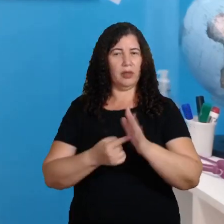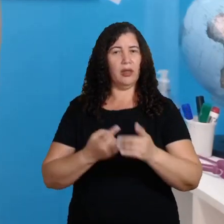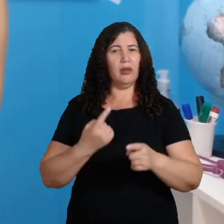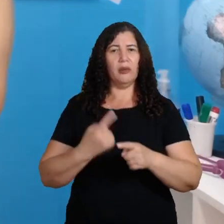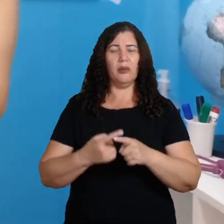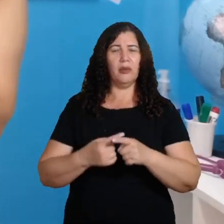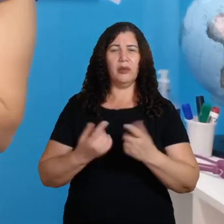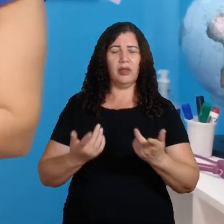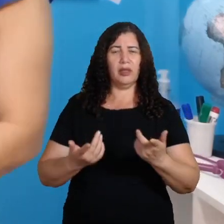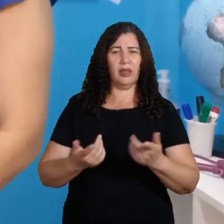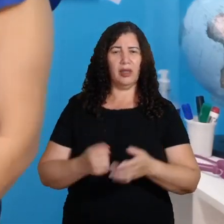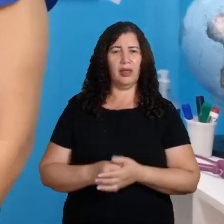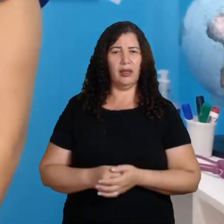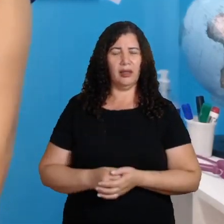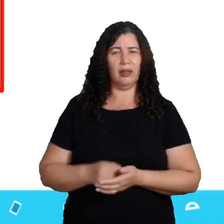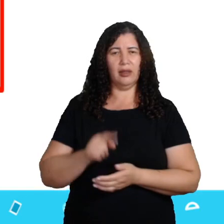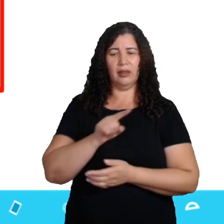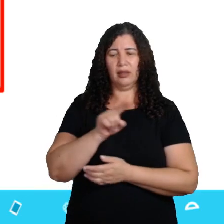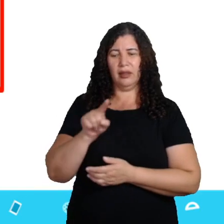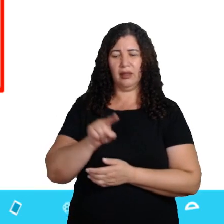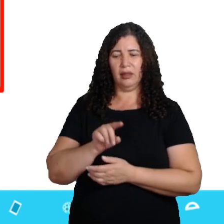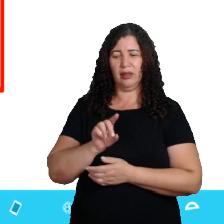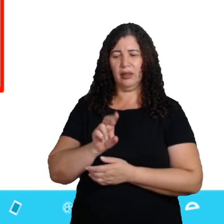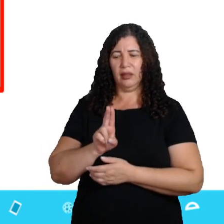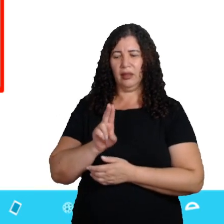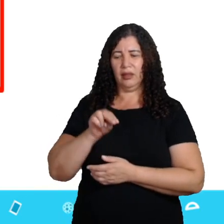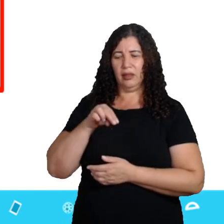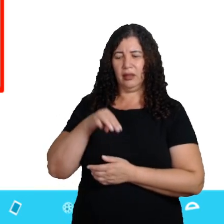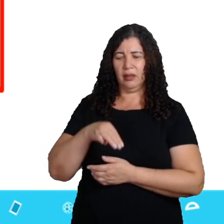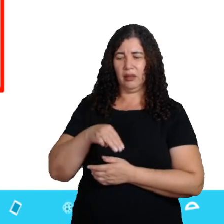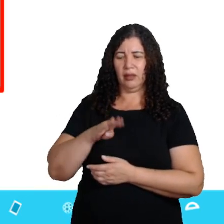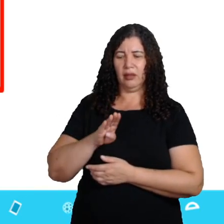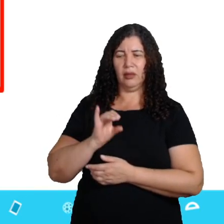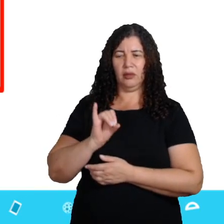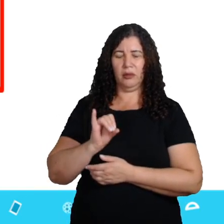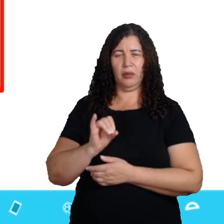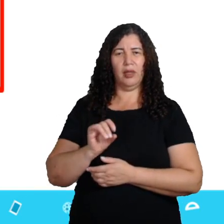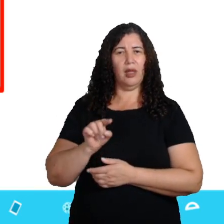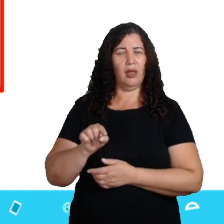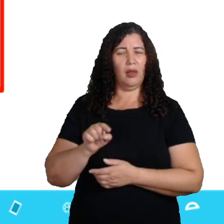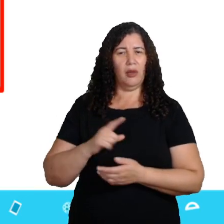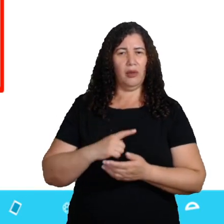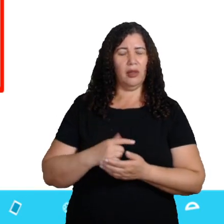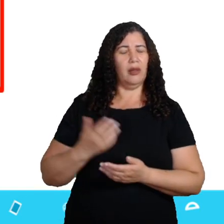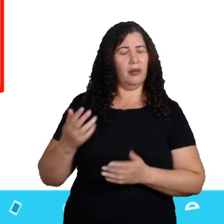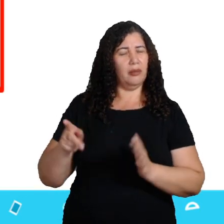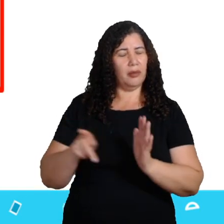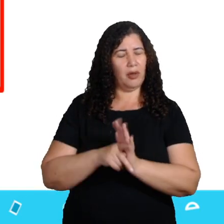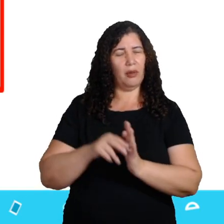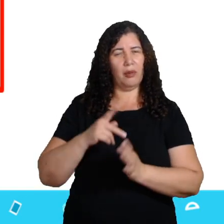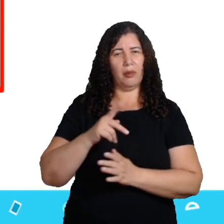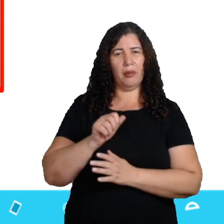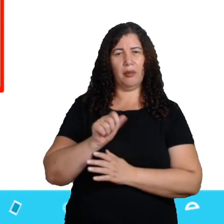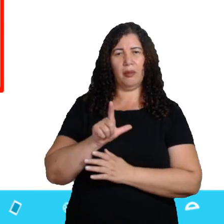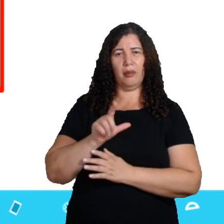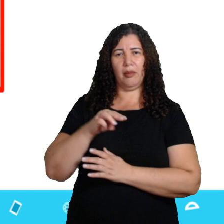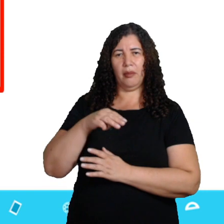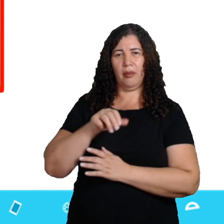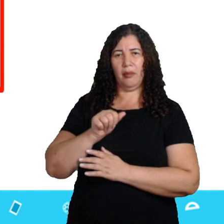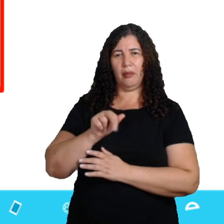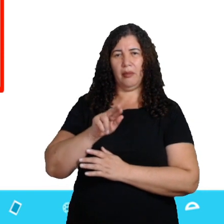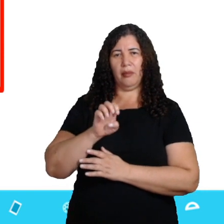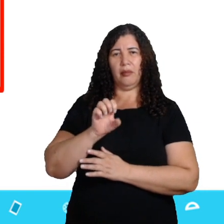a referência a zumbi? Zumbi refere-se a Zumbi dos Palmares, que foi um